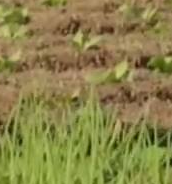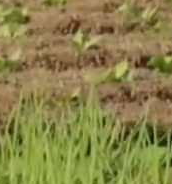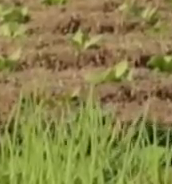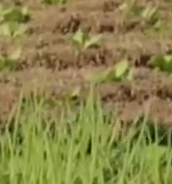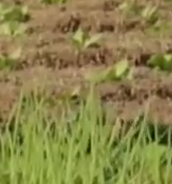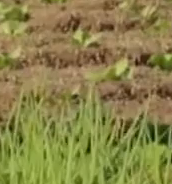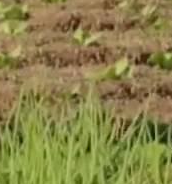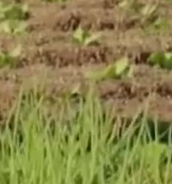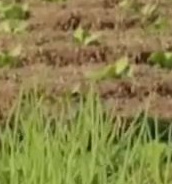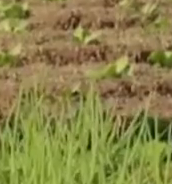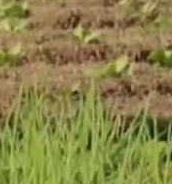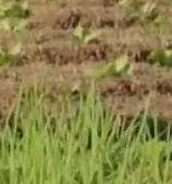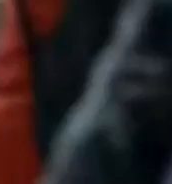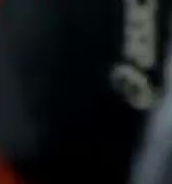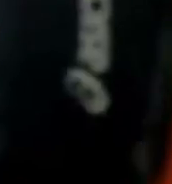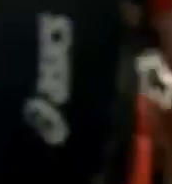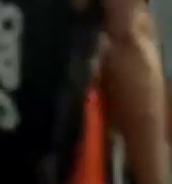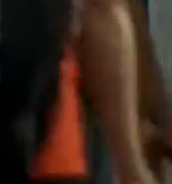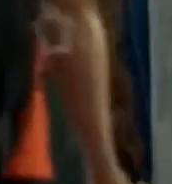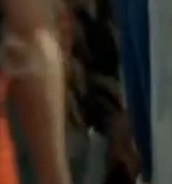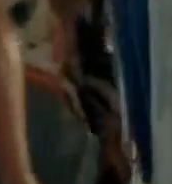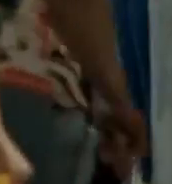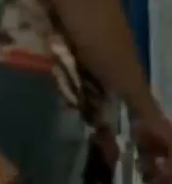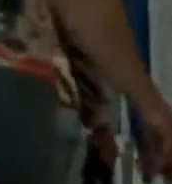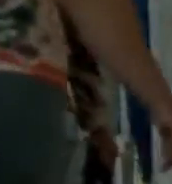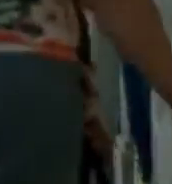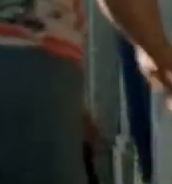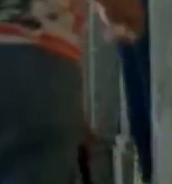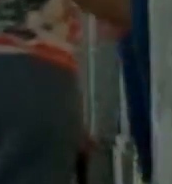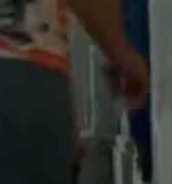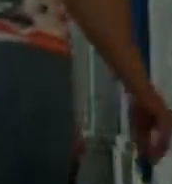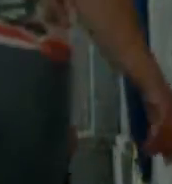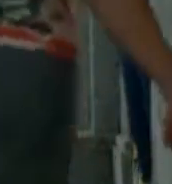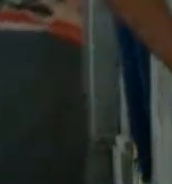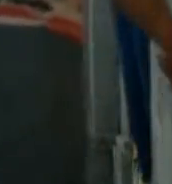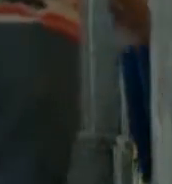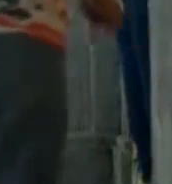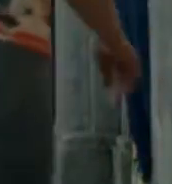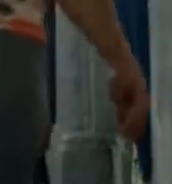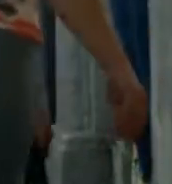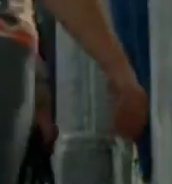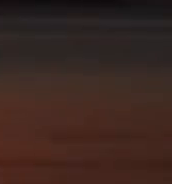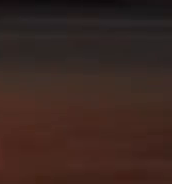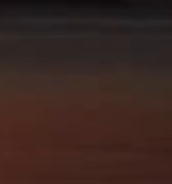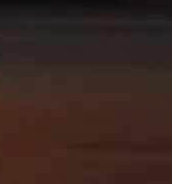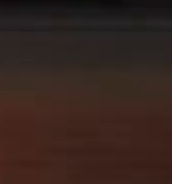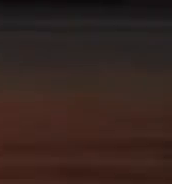Cada bravo cidadão.